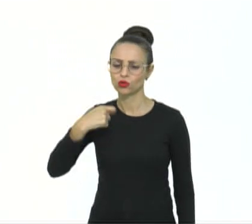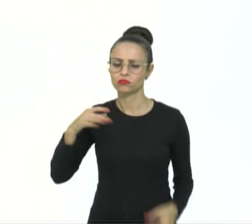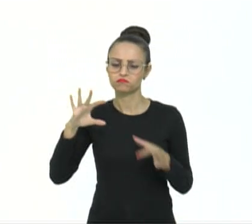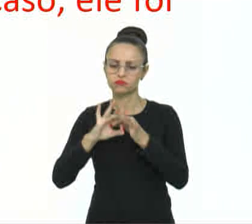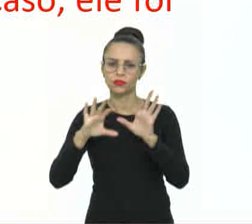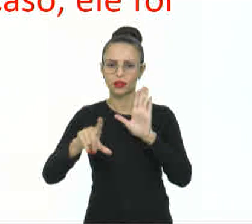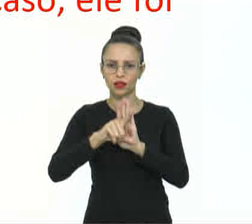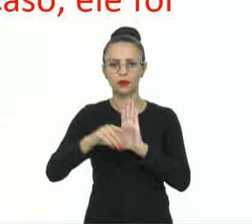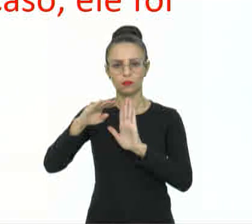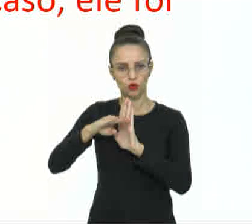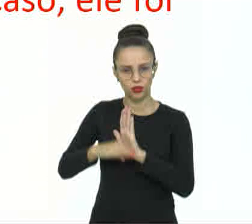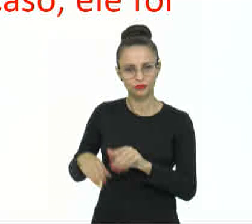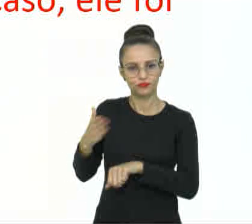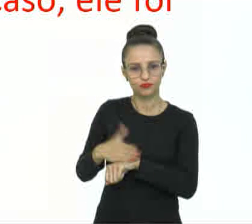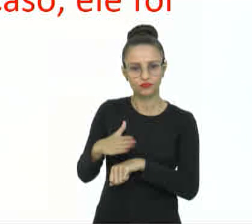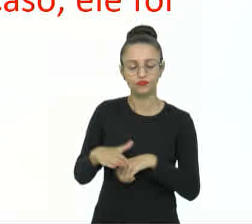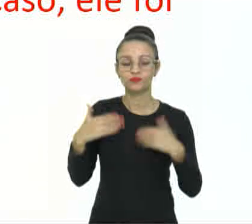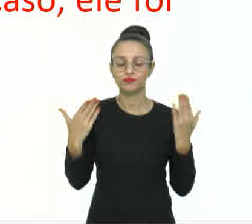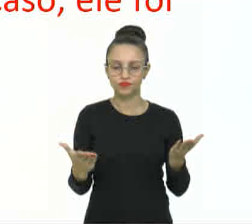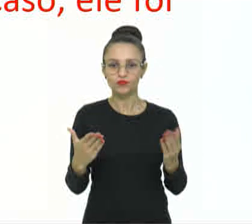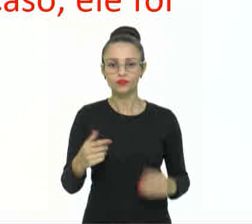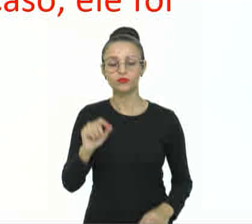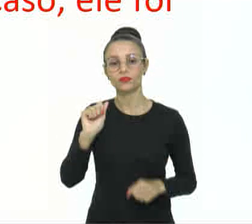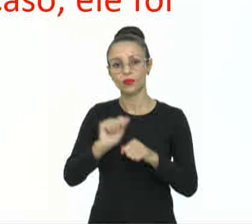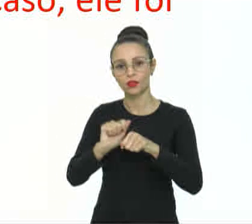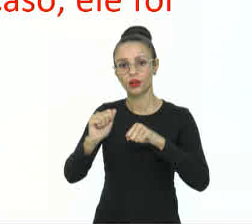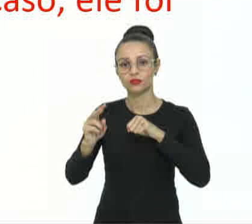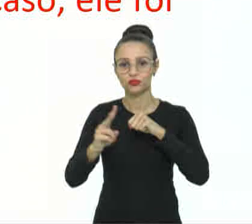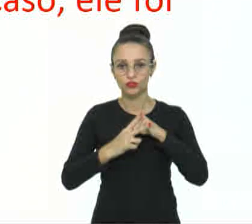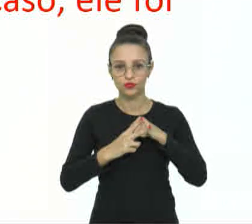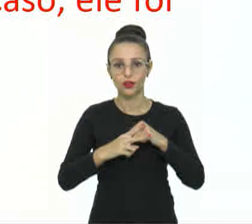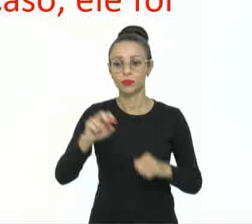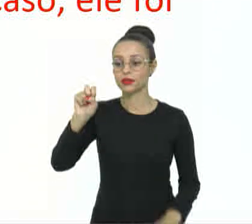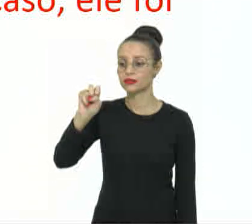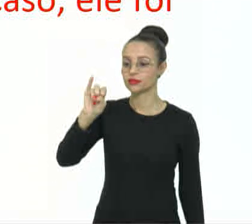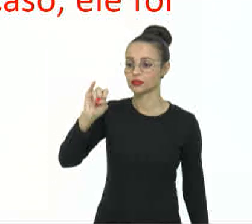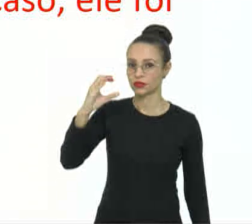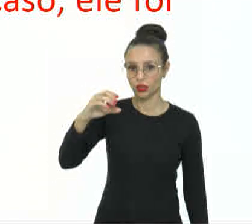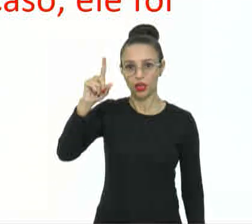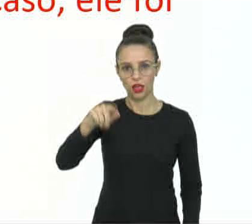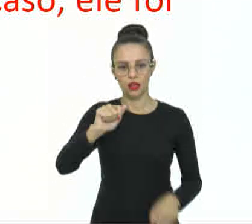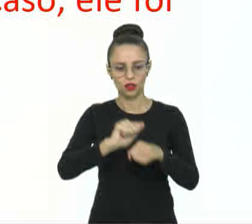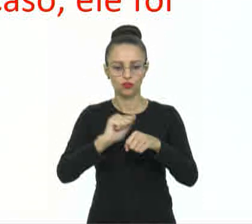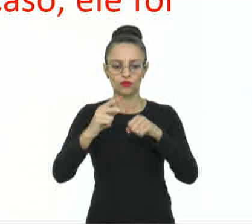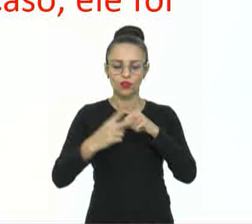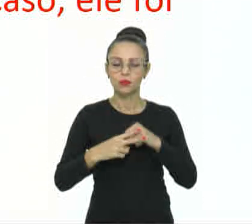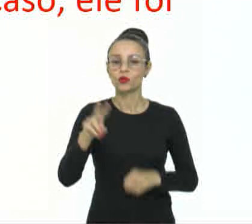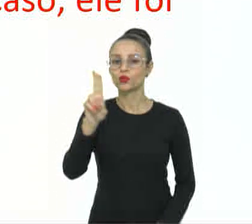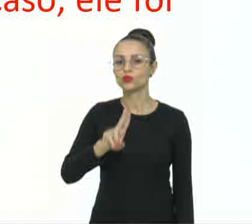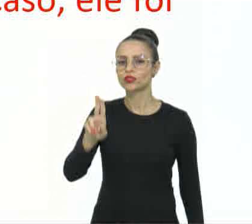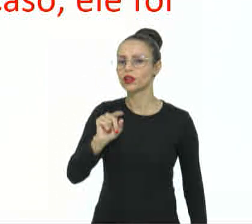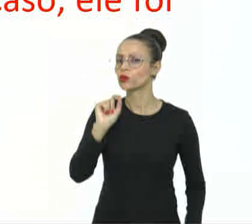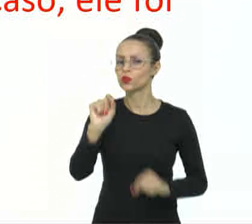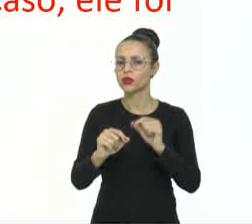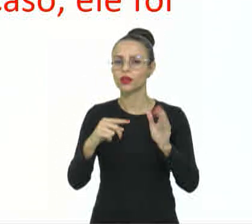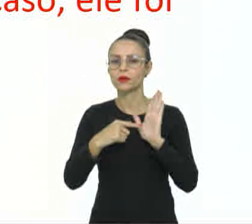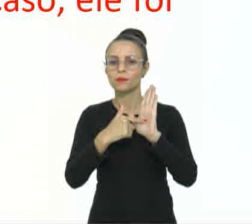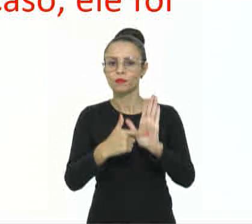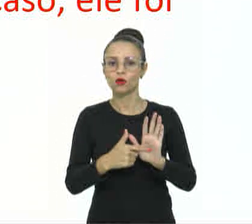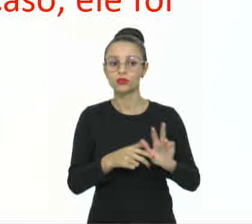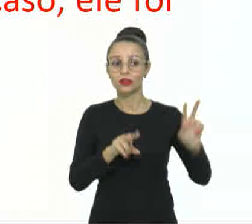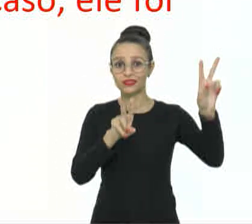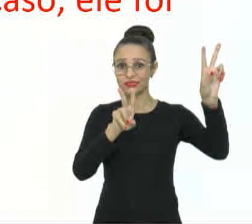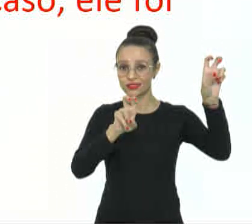programa. Trouxe para vocês a seguinte coisa. O advérbio, então o SIC é um advérbio, é utilizado para indicar que a citação foi